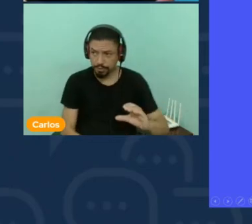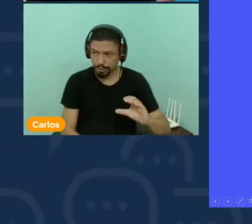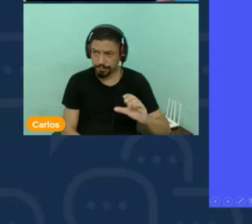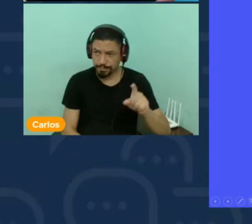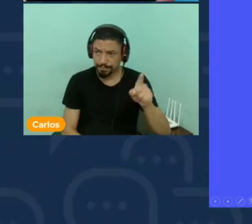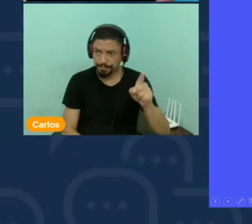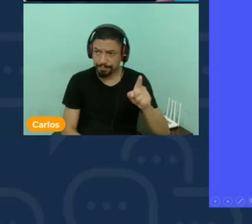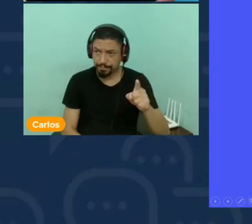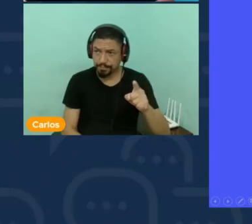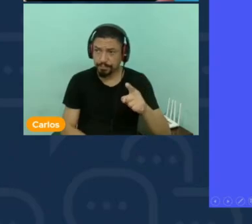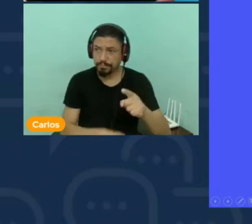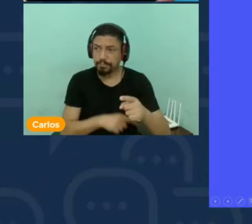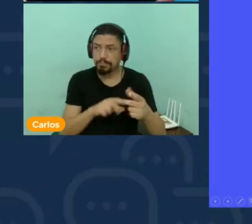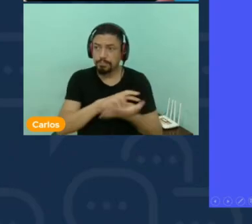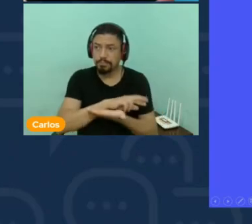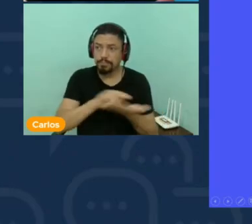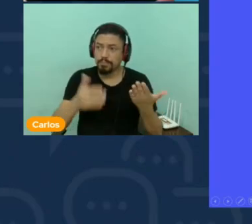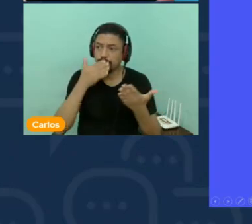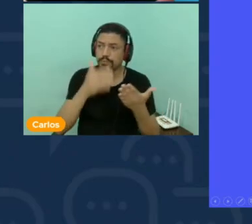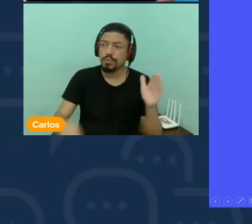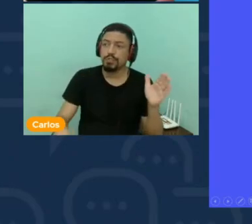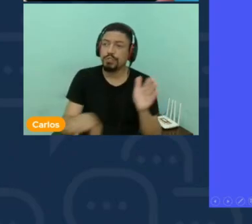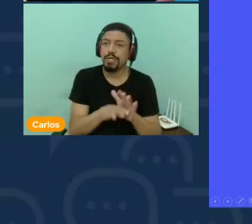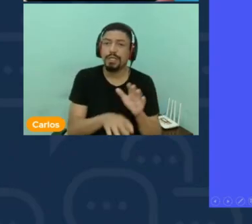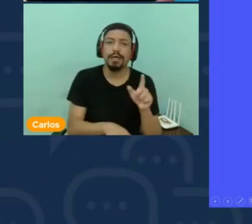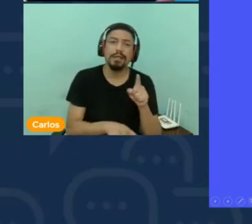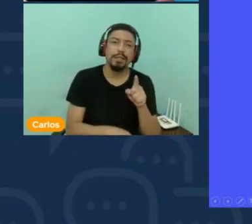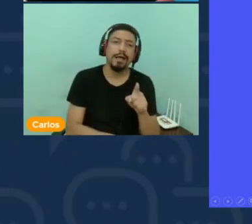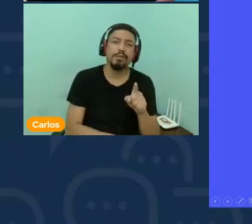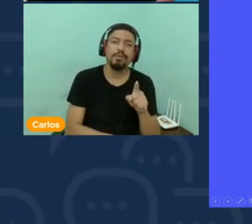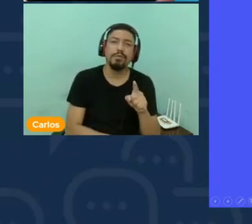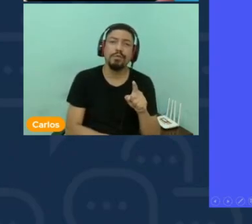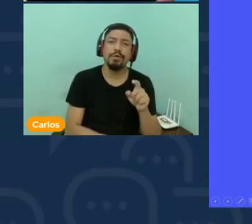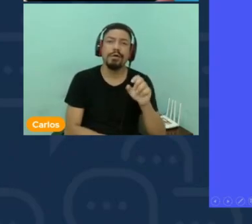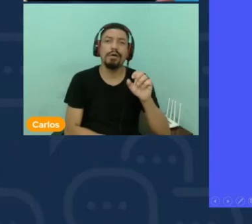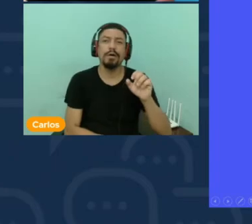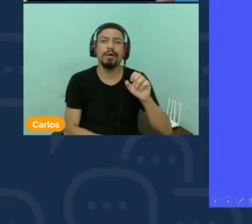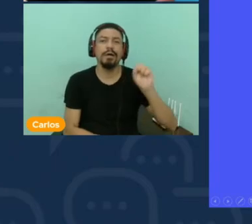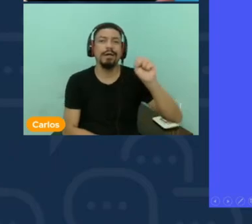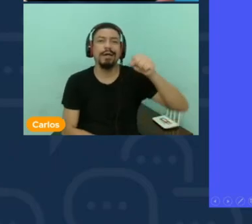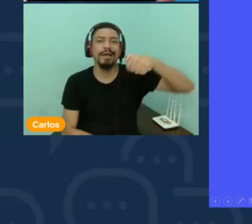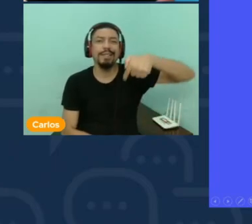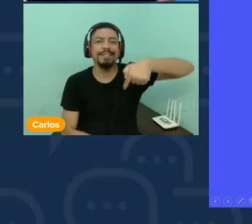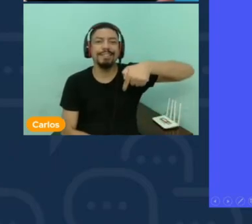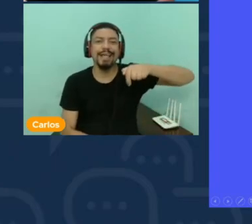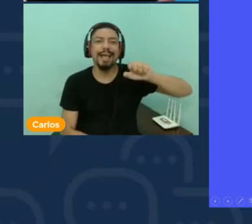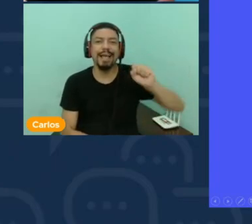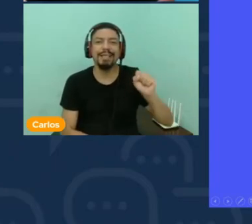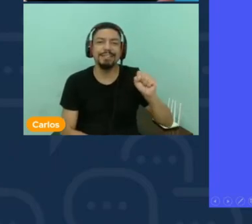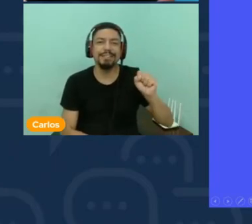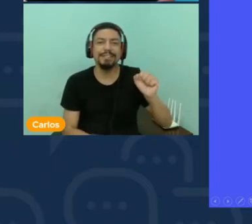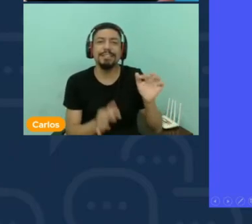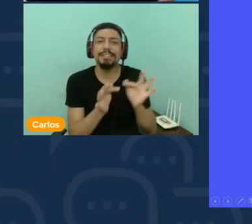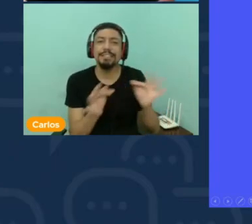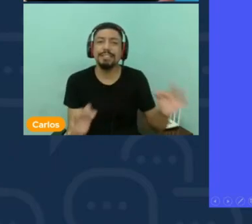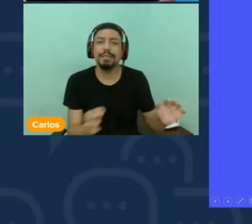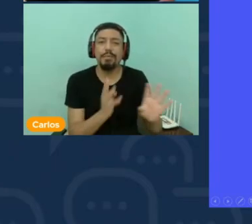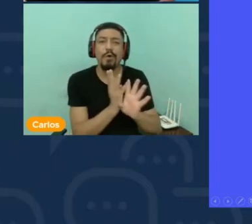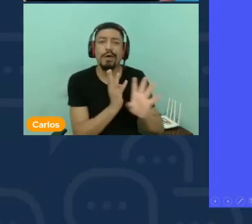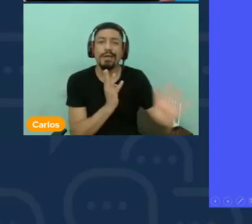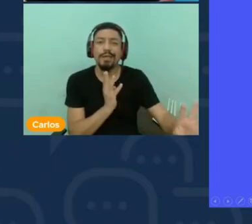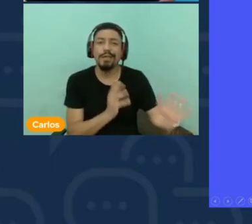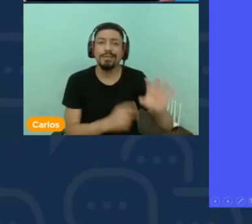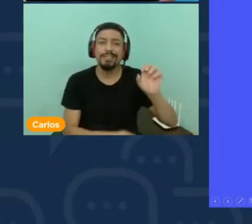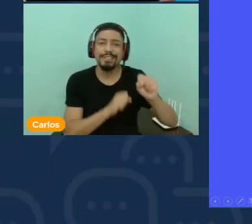Essas solicitações elas podem chegar aqui para o Amazon SQS Simple Queue Service, que é um serviço